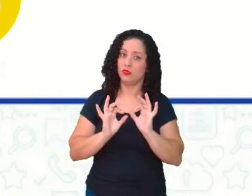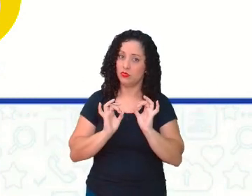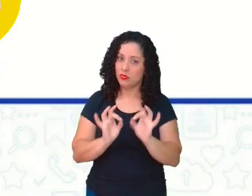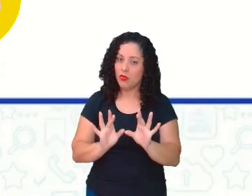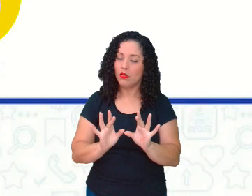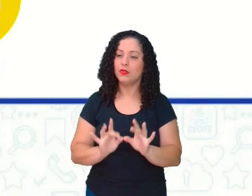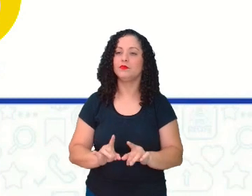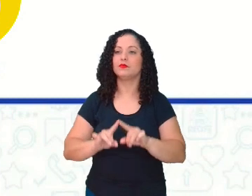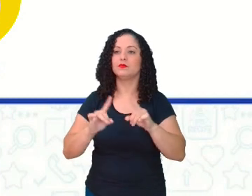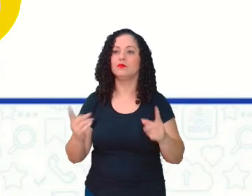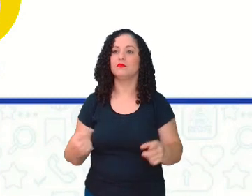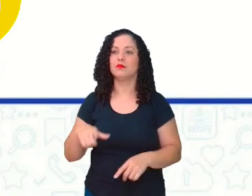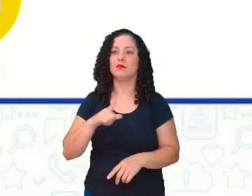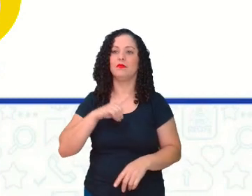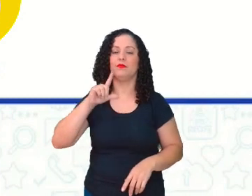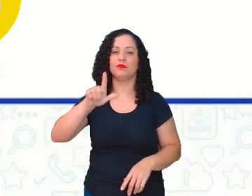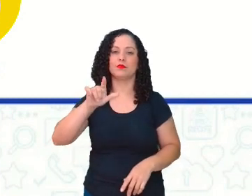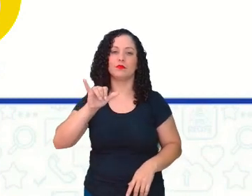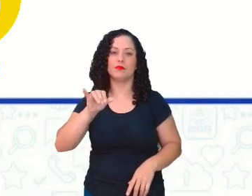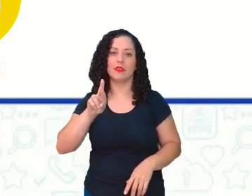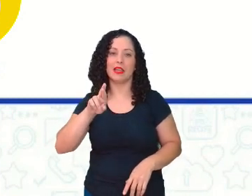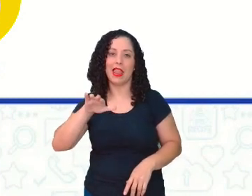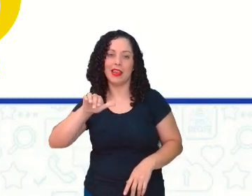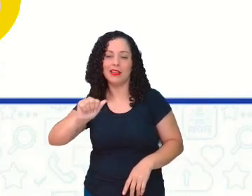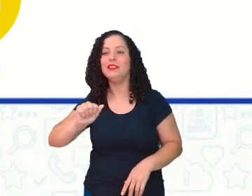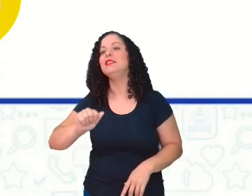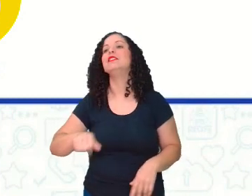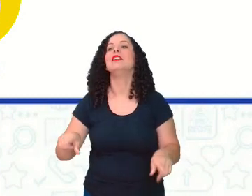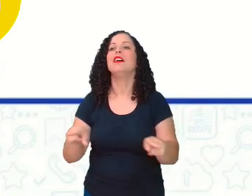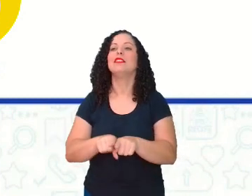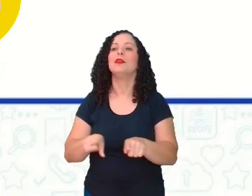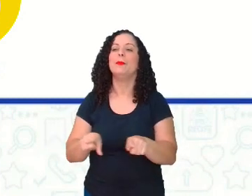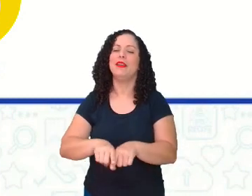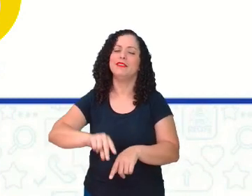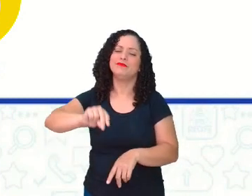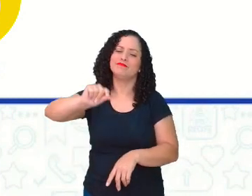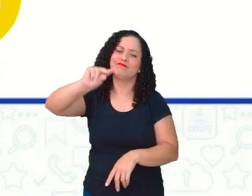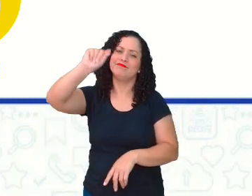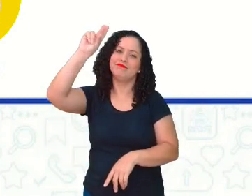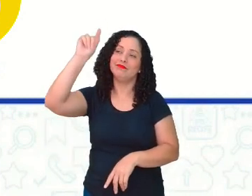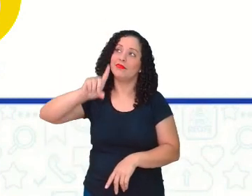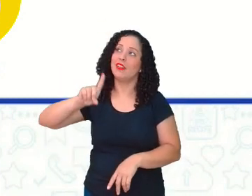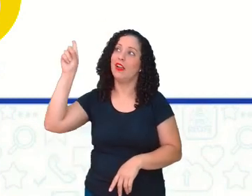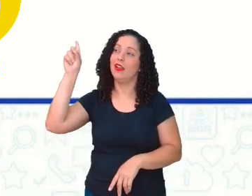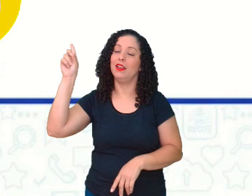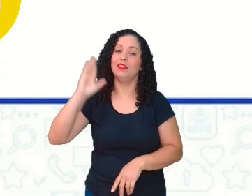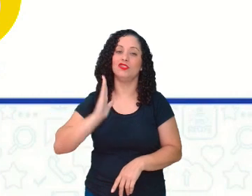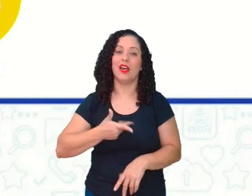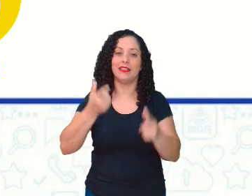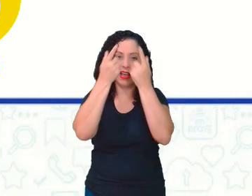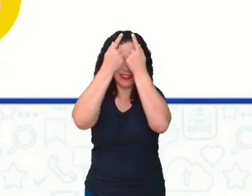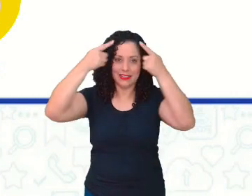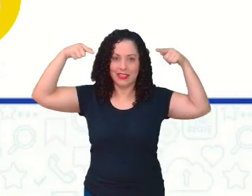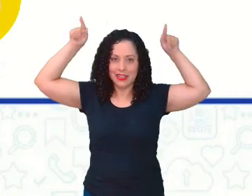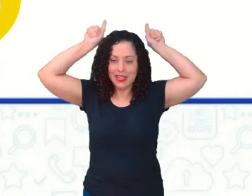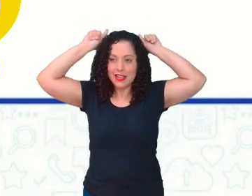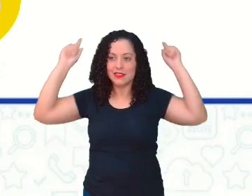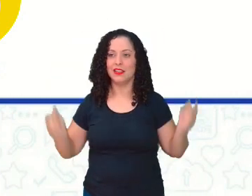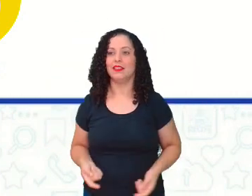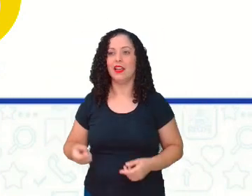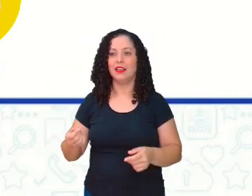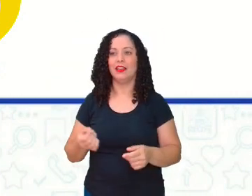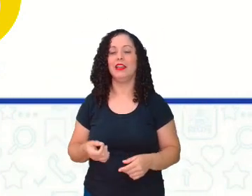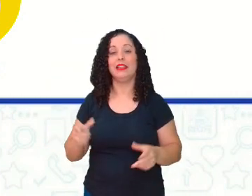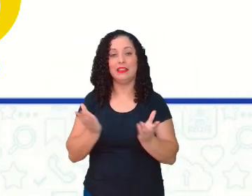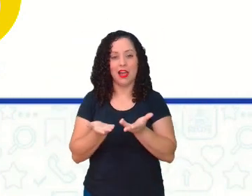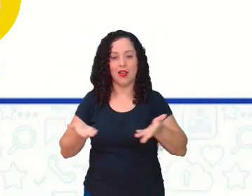orquestras. A lira, que é um instrumento muito antigo, gente. Esse instrumento já existia lá na Grécia, né, que é esse instrumentozinho, e hoje em dia se